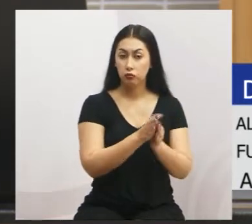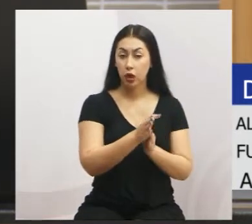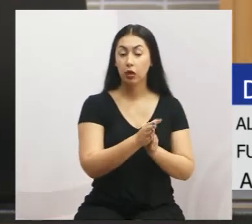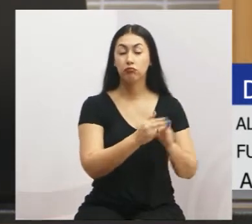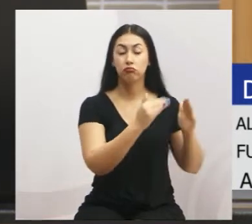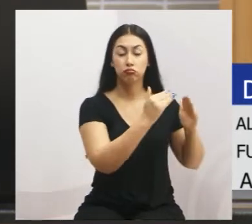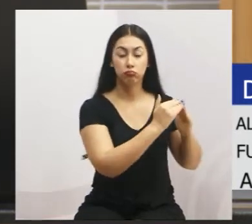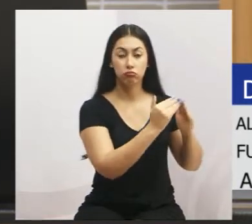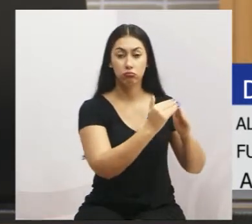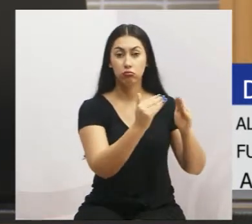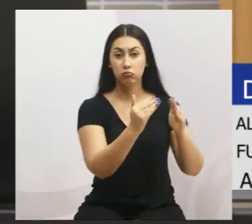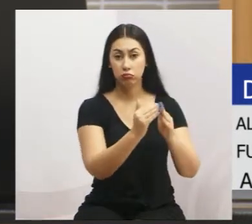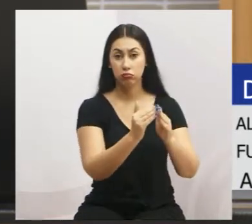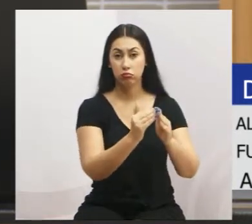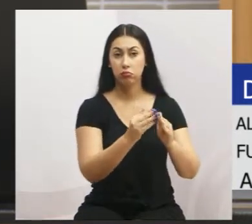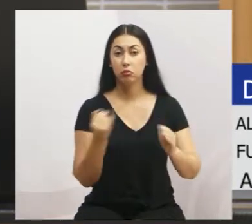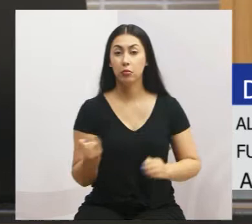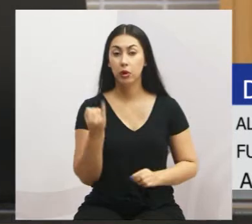Habitação de Interesse Social,